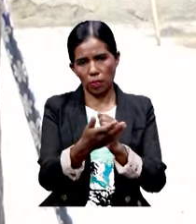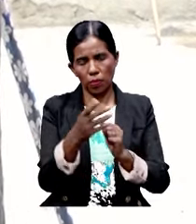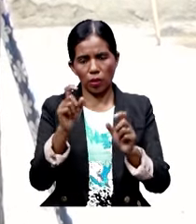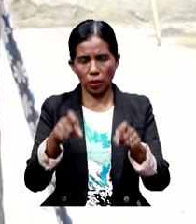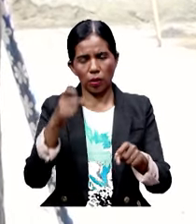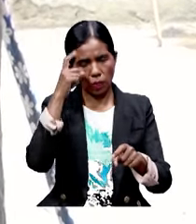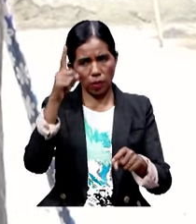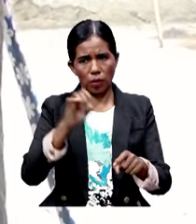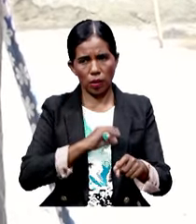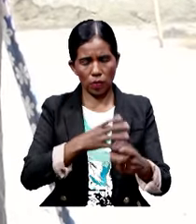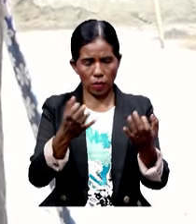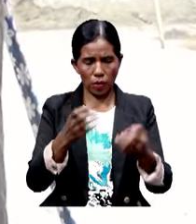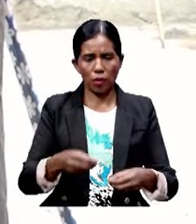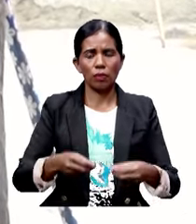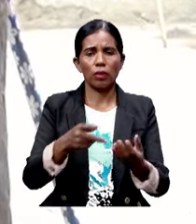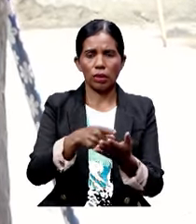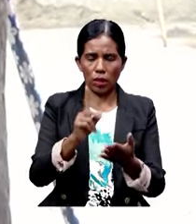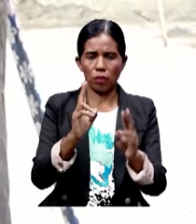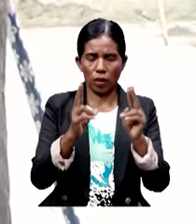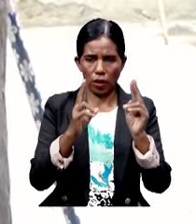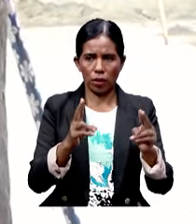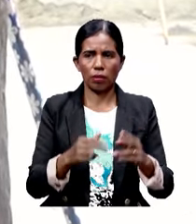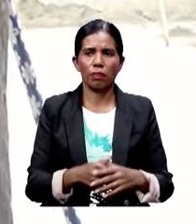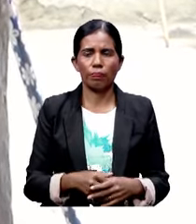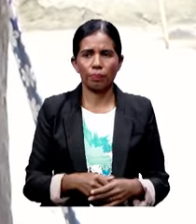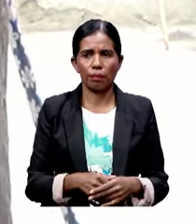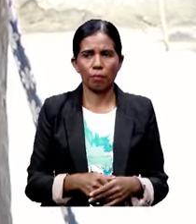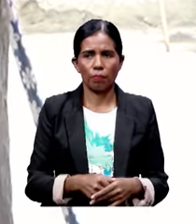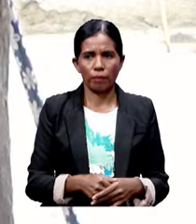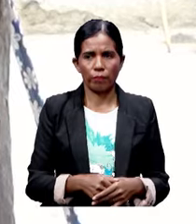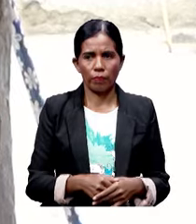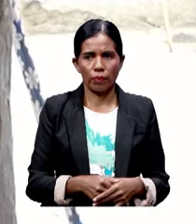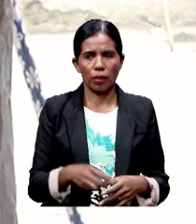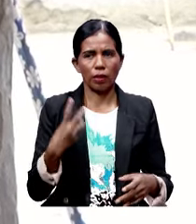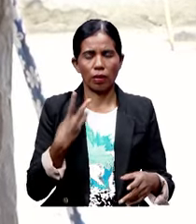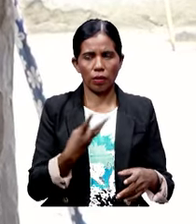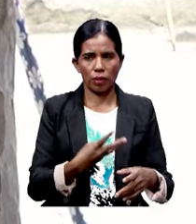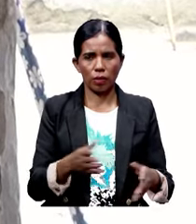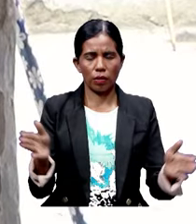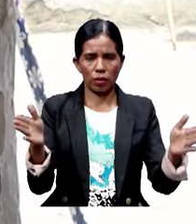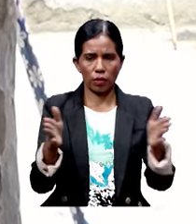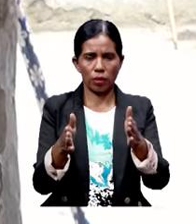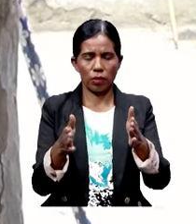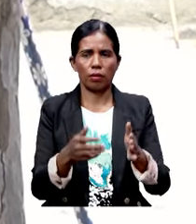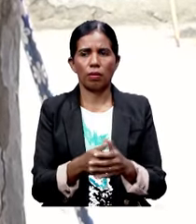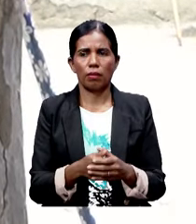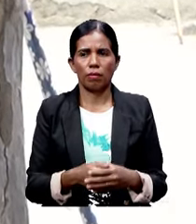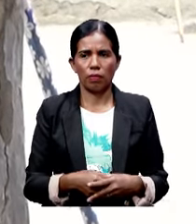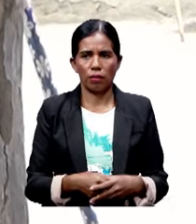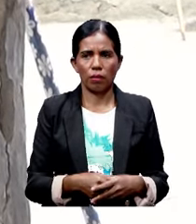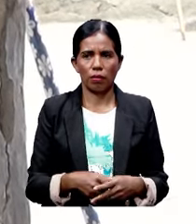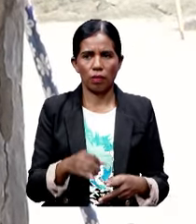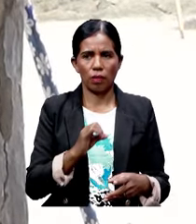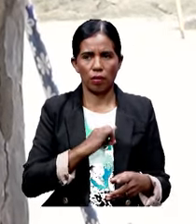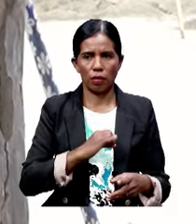se de mamá carta imus do seu chefe moço imus sah lá baleting rei está no meio rei nem do mas o deixe mas sim de mudo ah sim leve